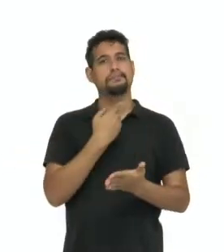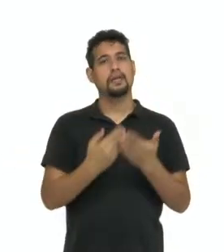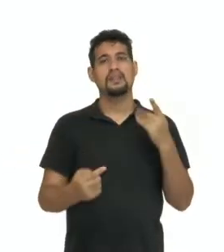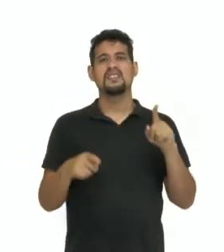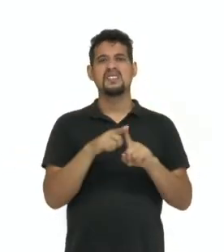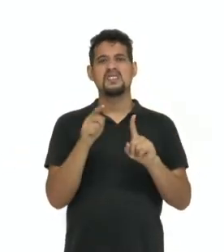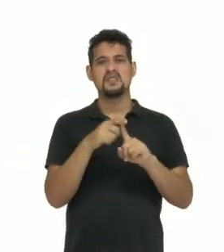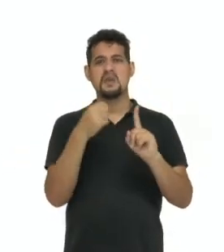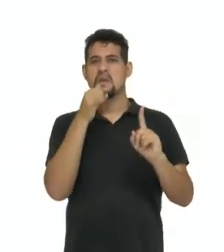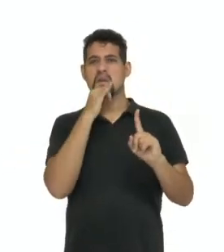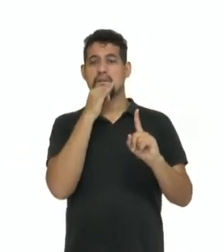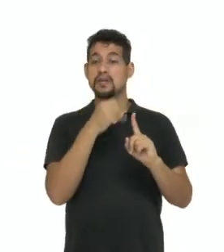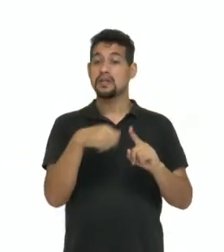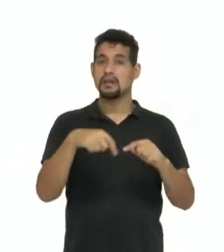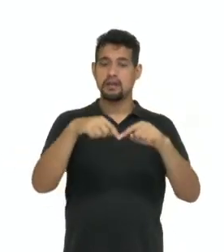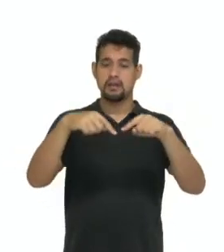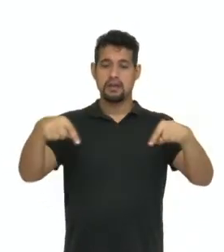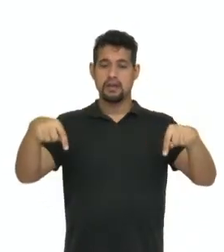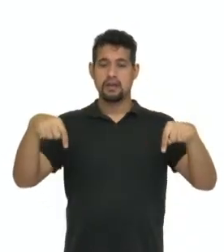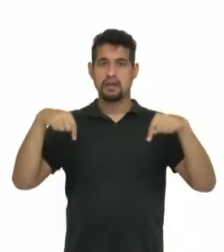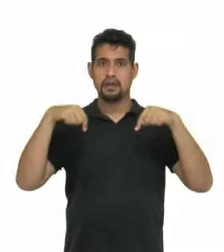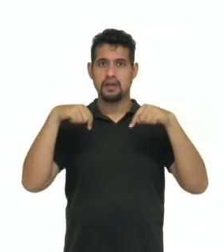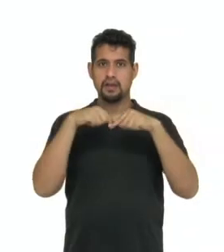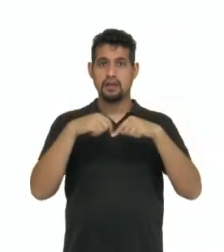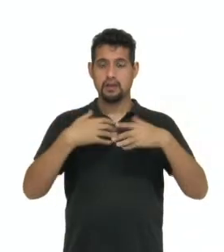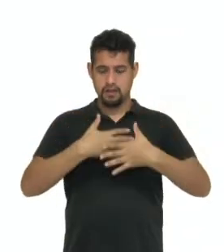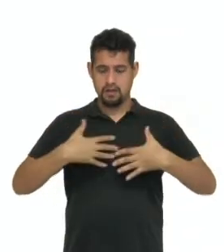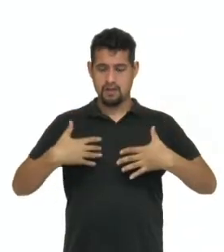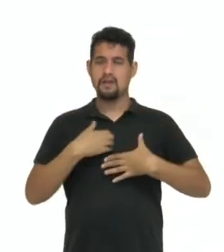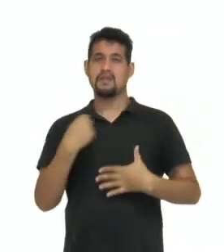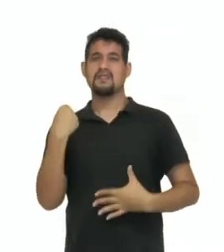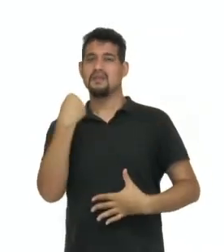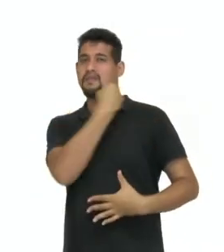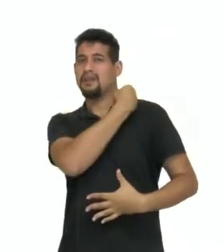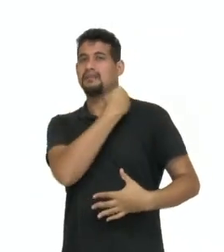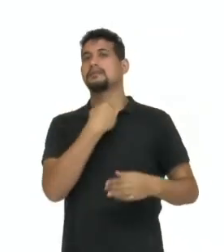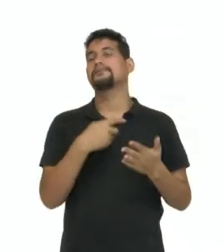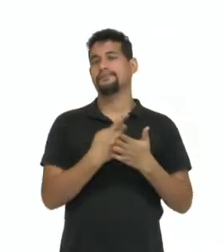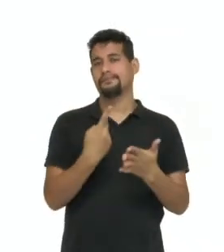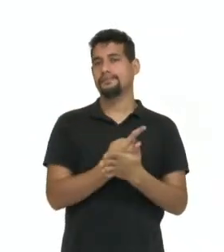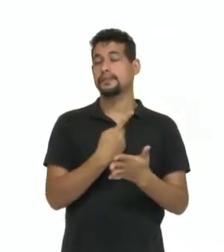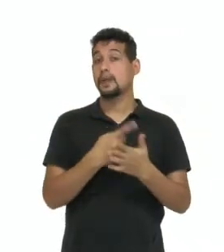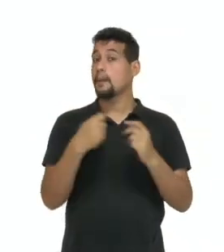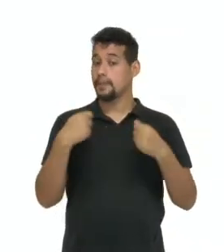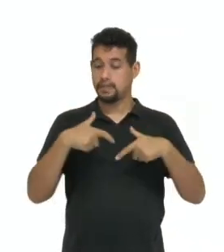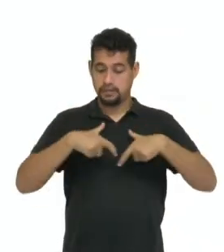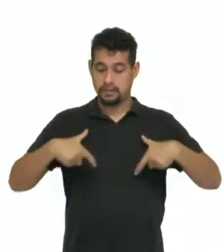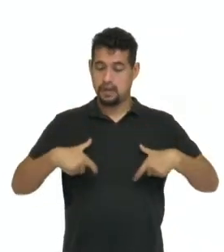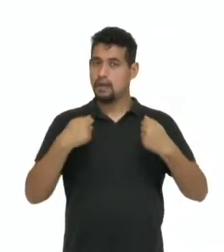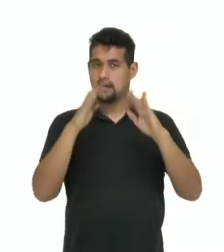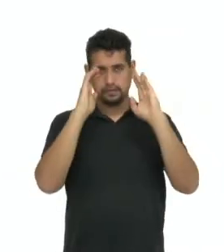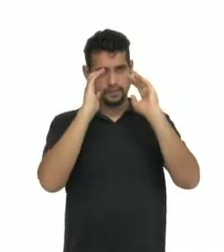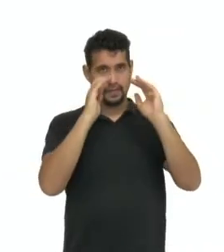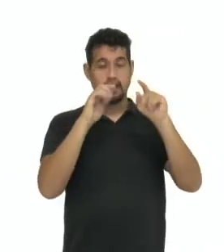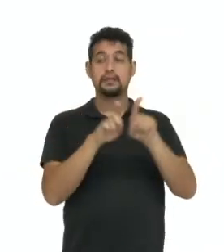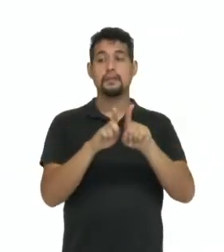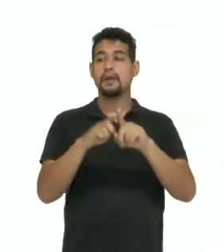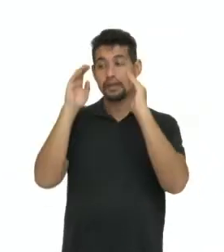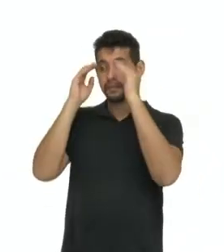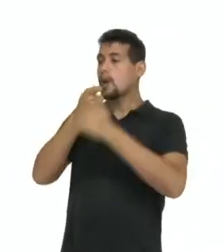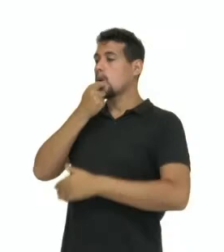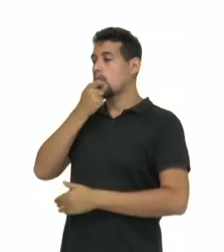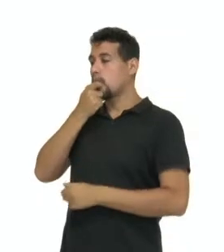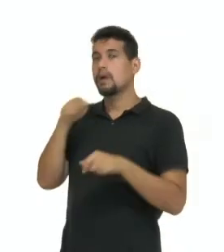Socar fora da área do protetor de tórax. Outro, desrespeitar árbitros e atletas